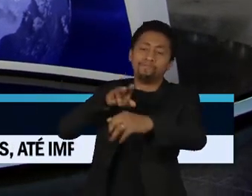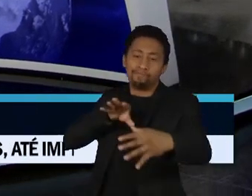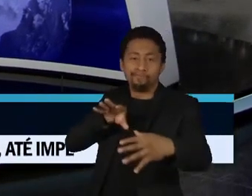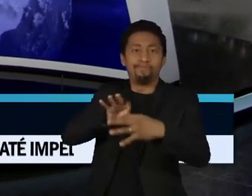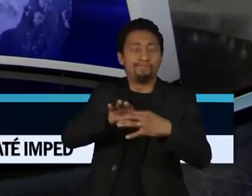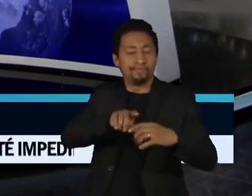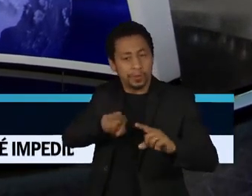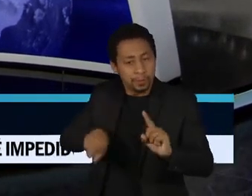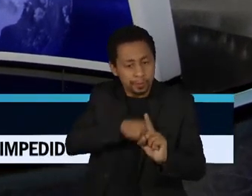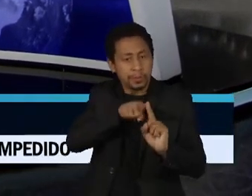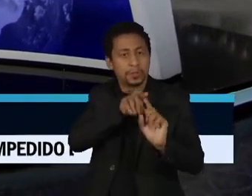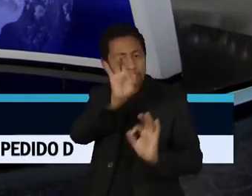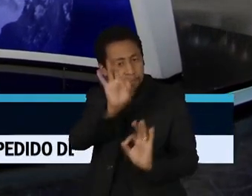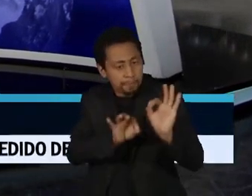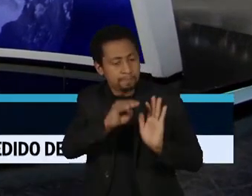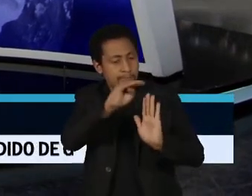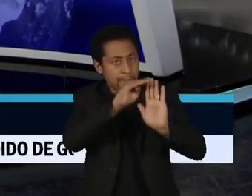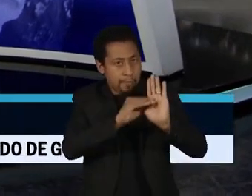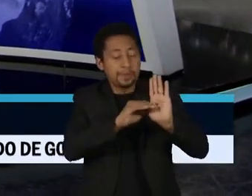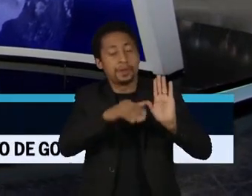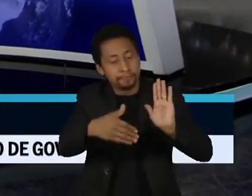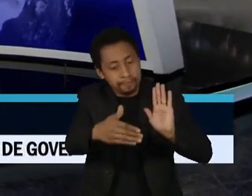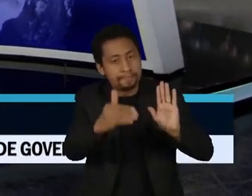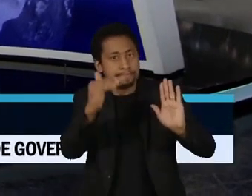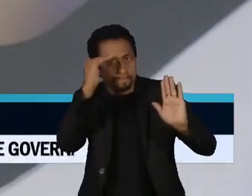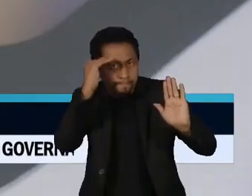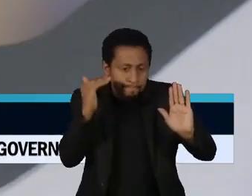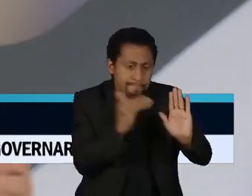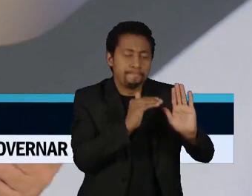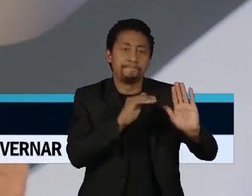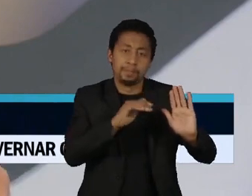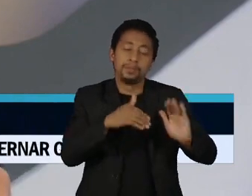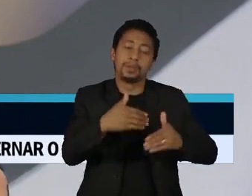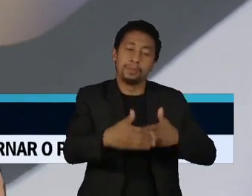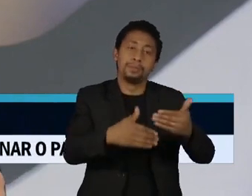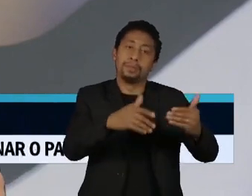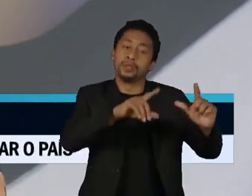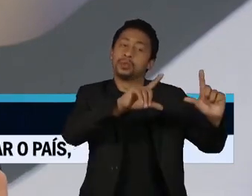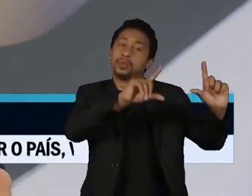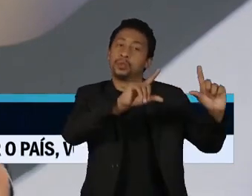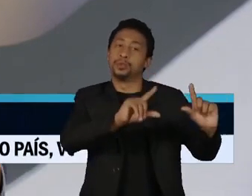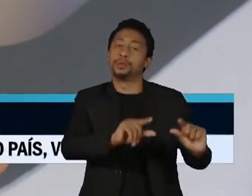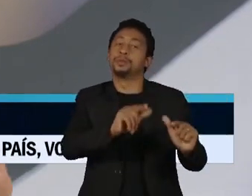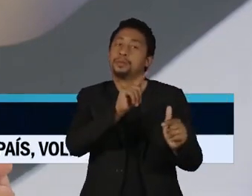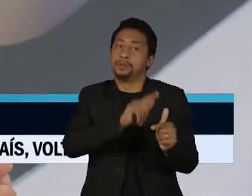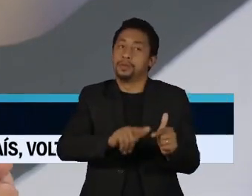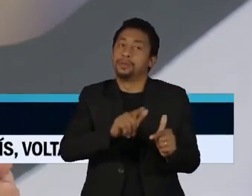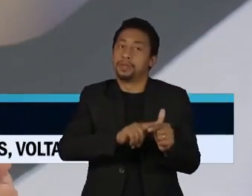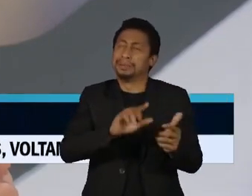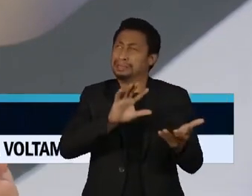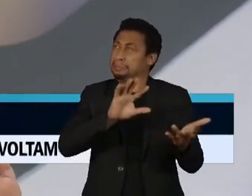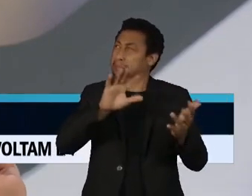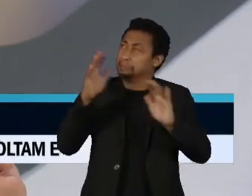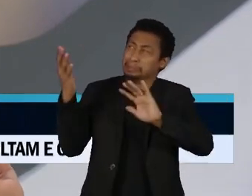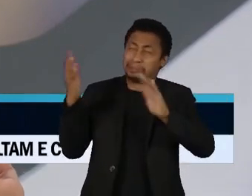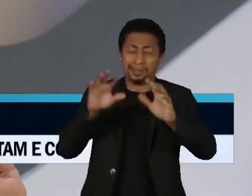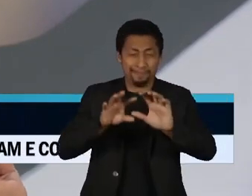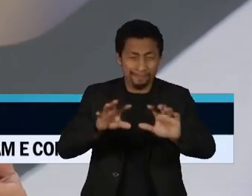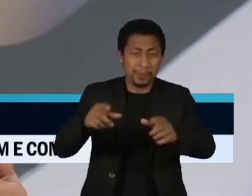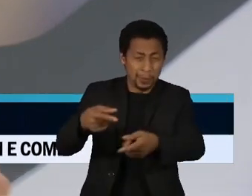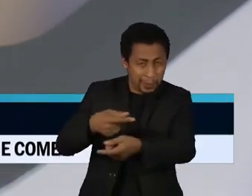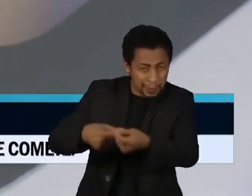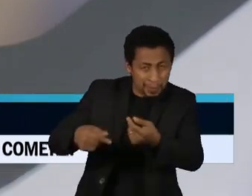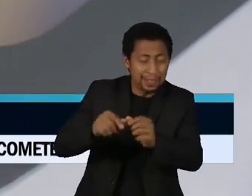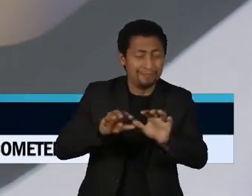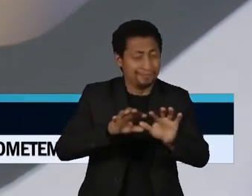e cumprir essas metas ao longo do tempo né para amenizar esse efeito que é tão perverso para a economia e